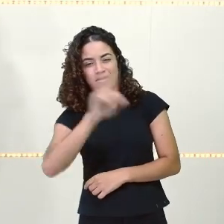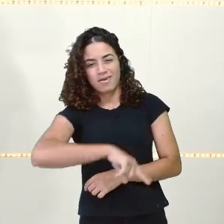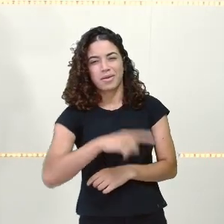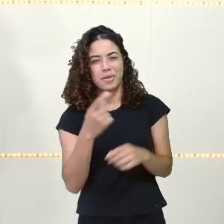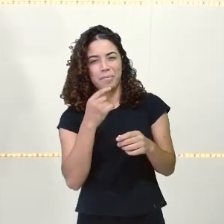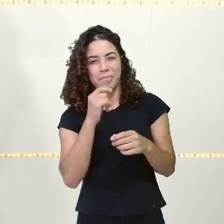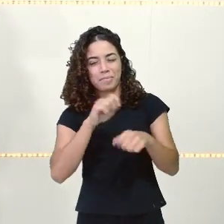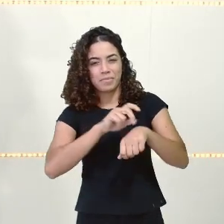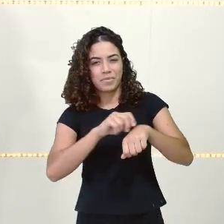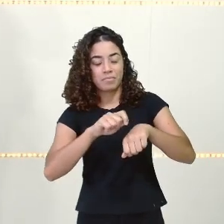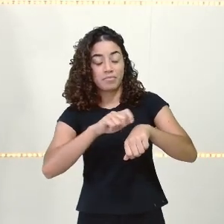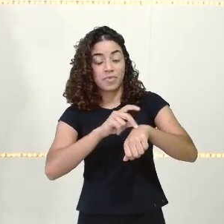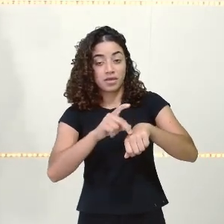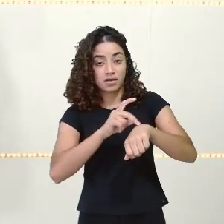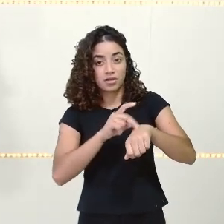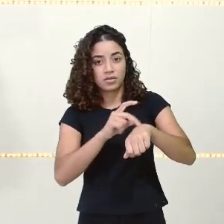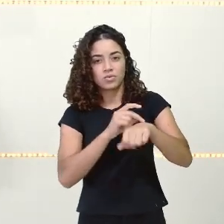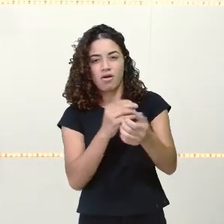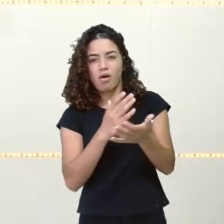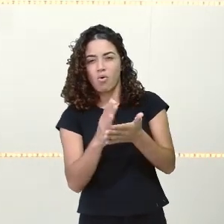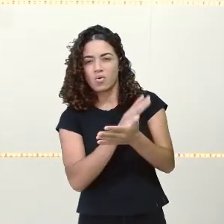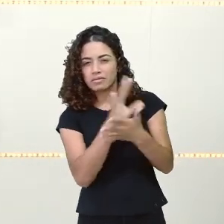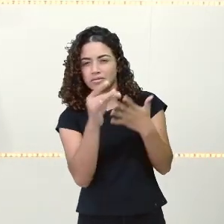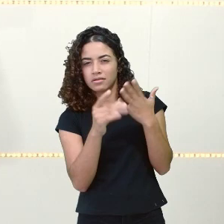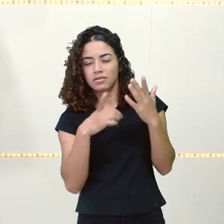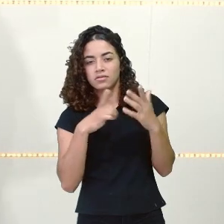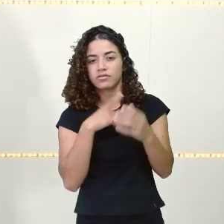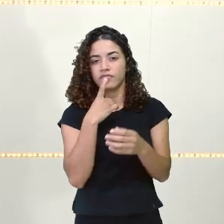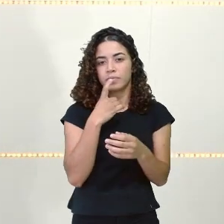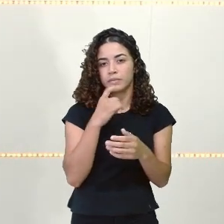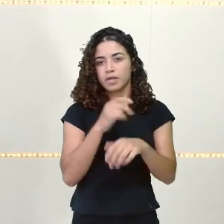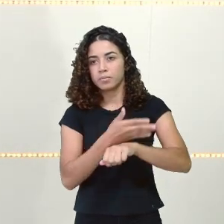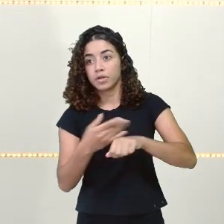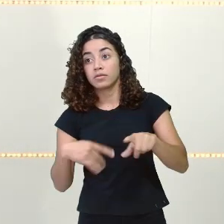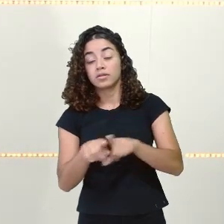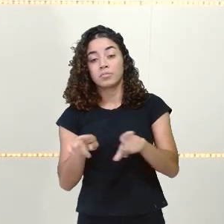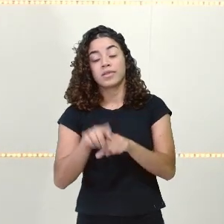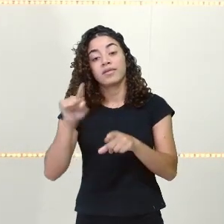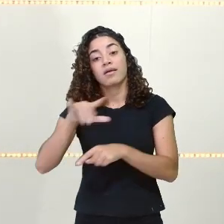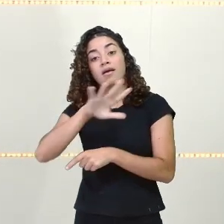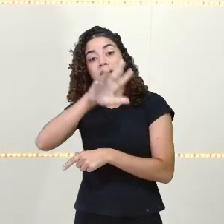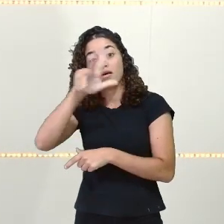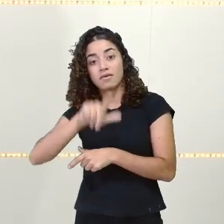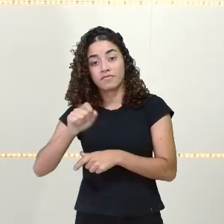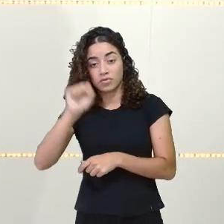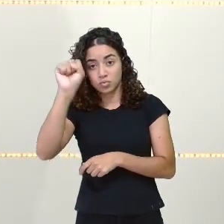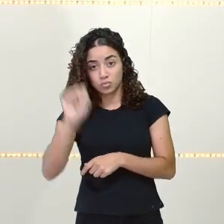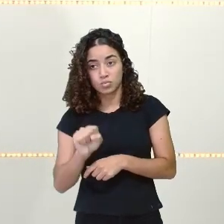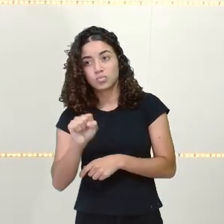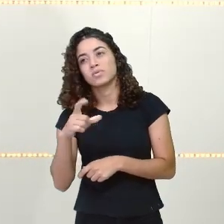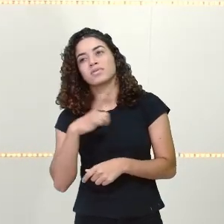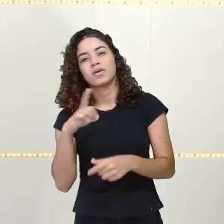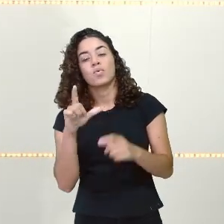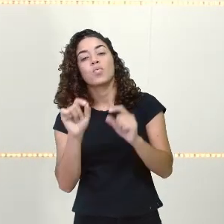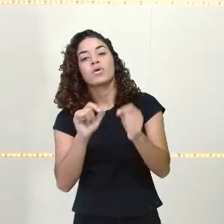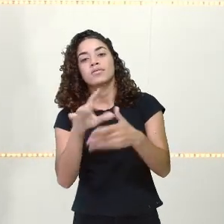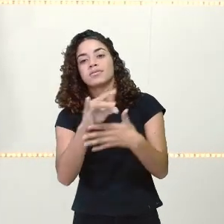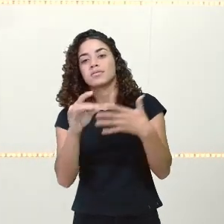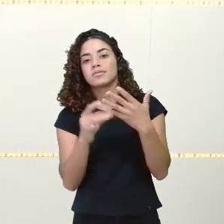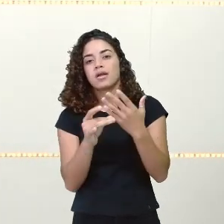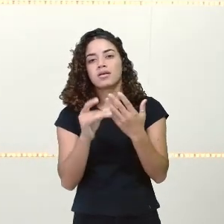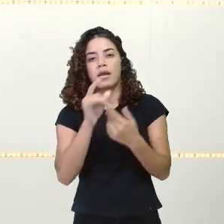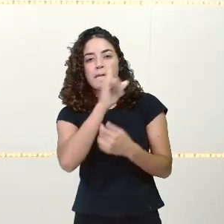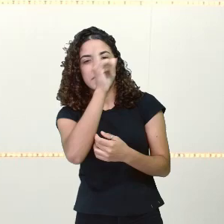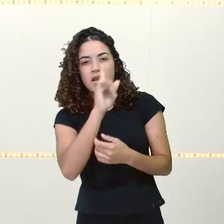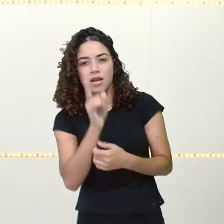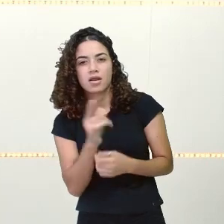os detalhes vermelhos e brancos, e desse daqui da África do Sul, olha, que eles fizeram esse detalhe amarelo com dourado. Olha